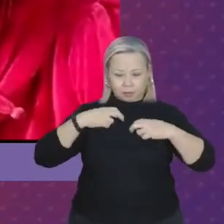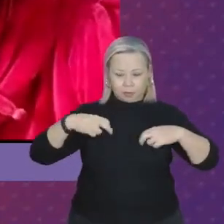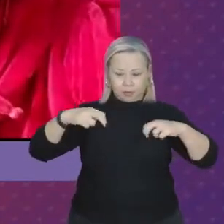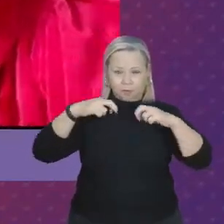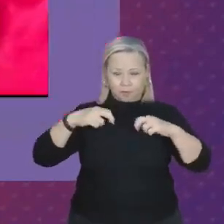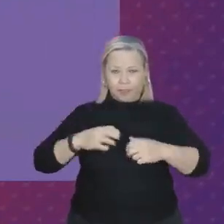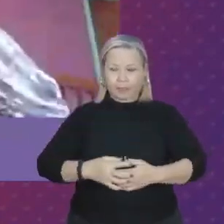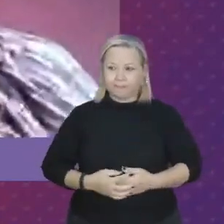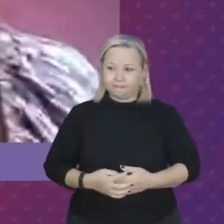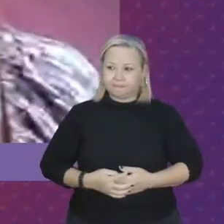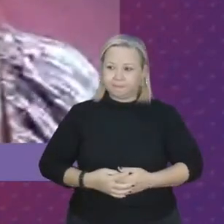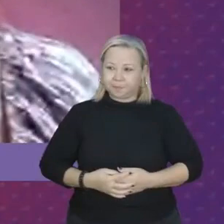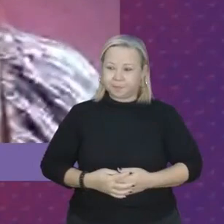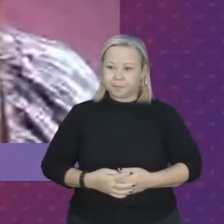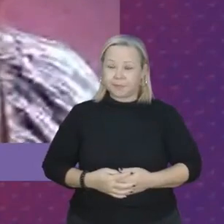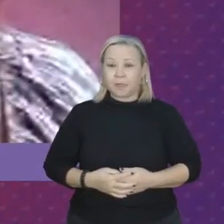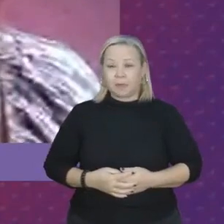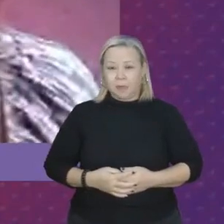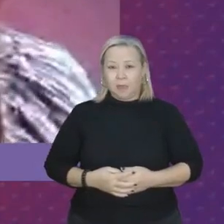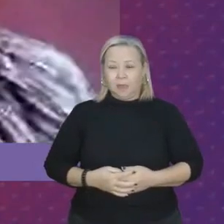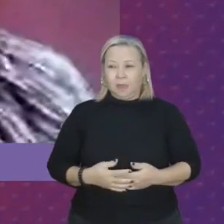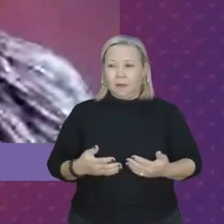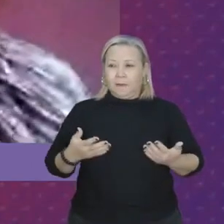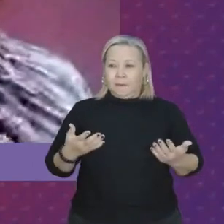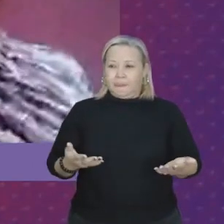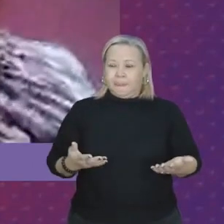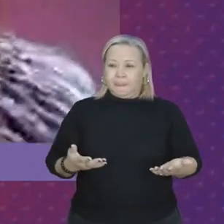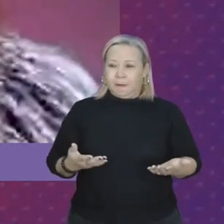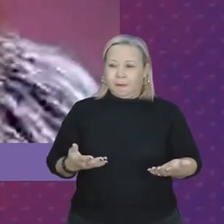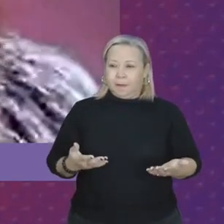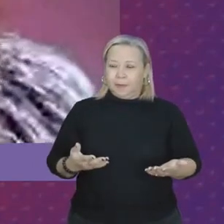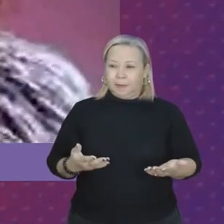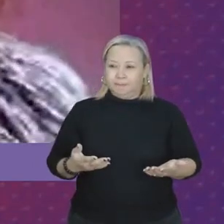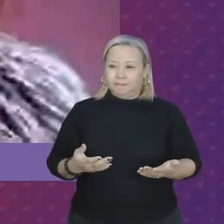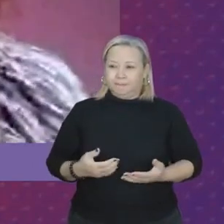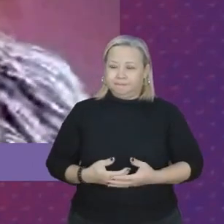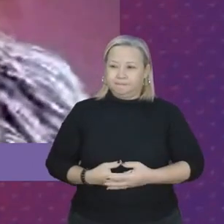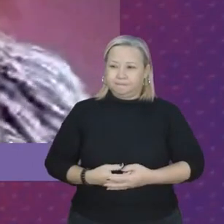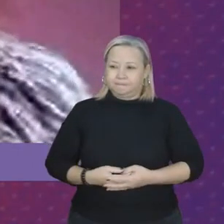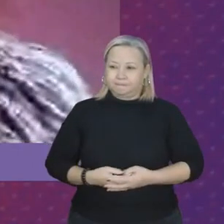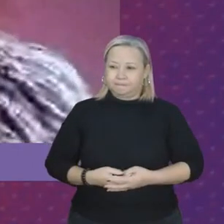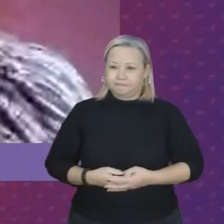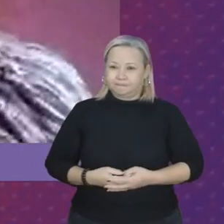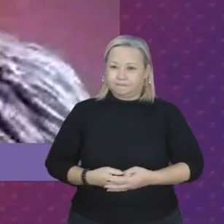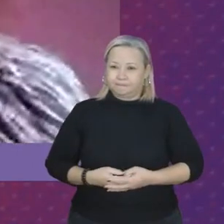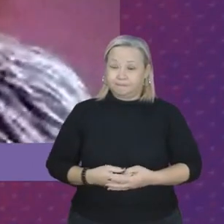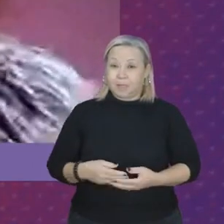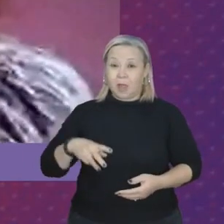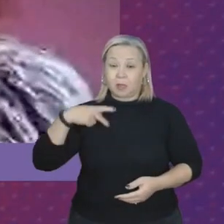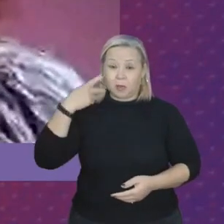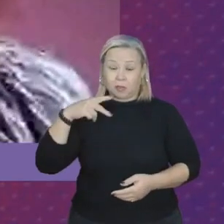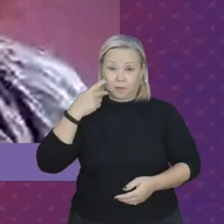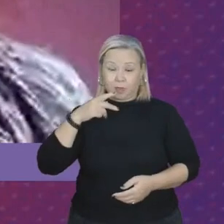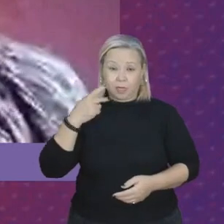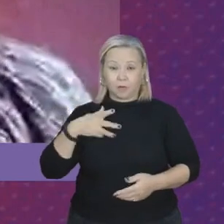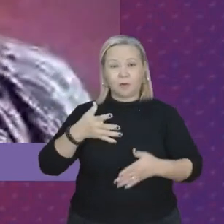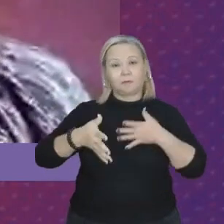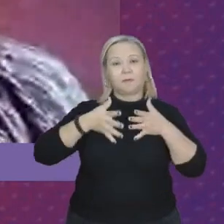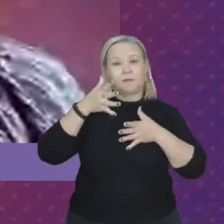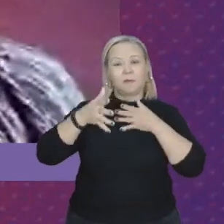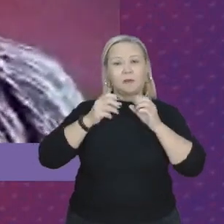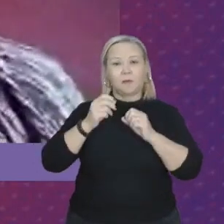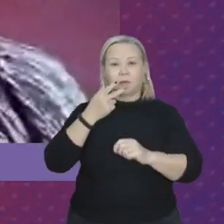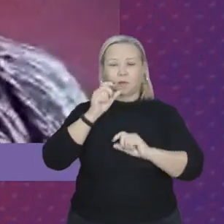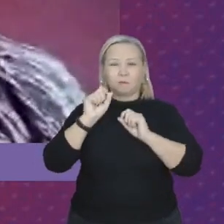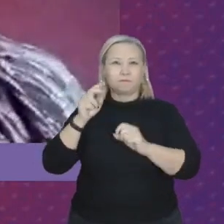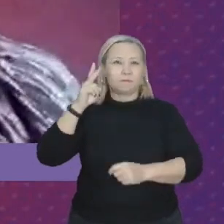contigo. Bom, gente, e assim, né, endosso tudo que a nossa vereadora falou, acho que é isso. Eu lembro